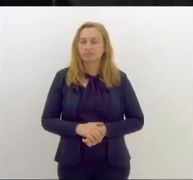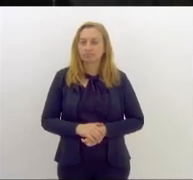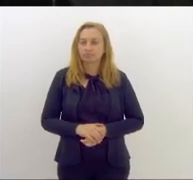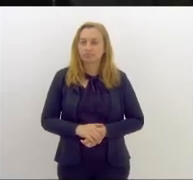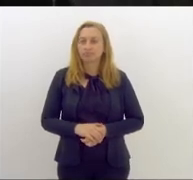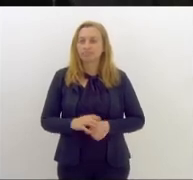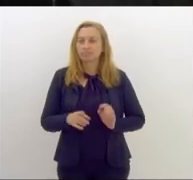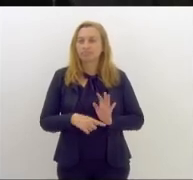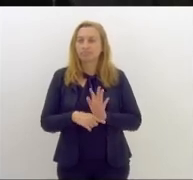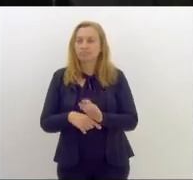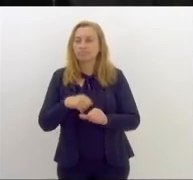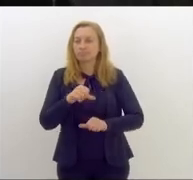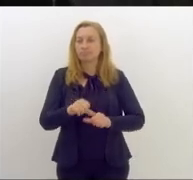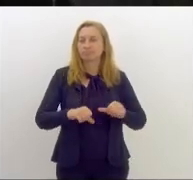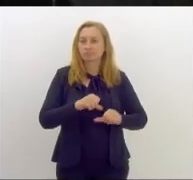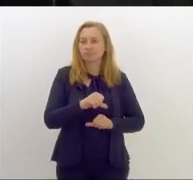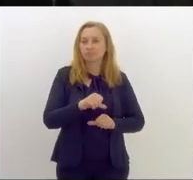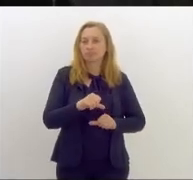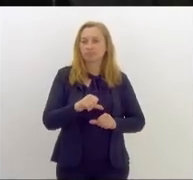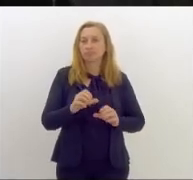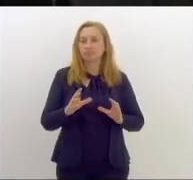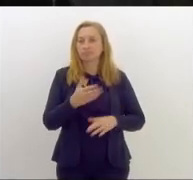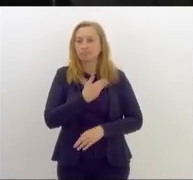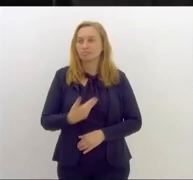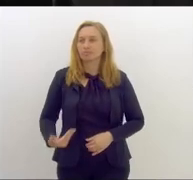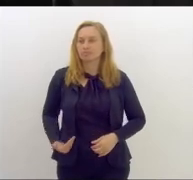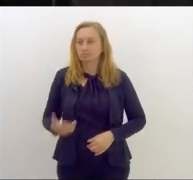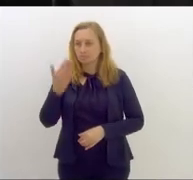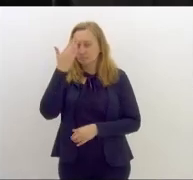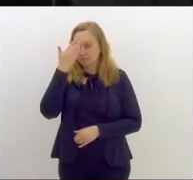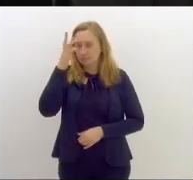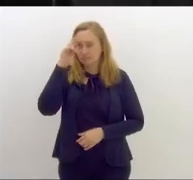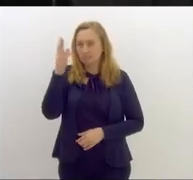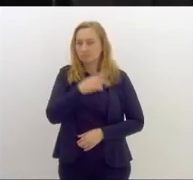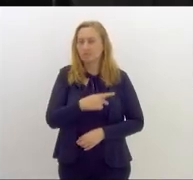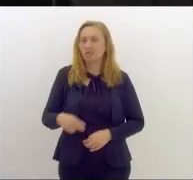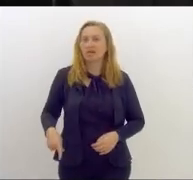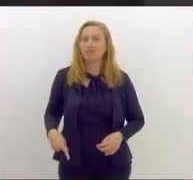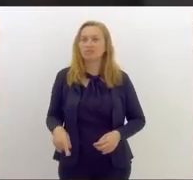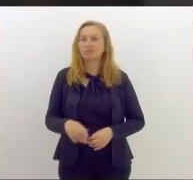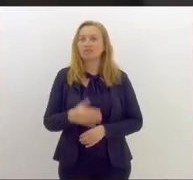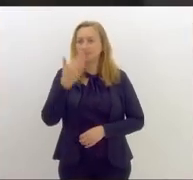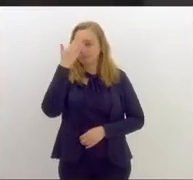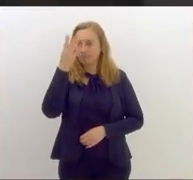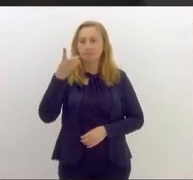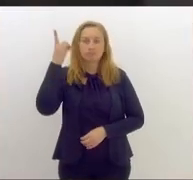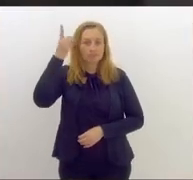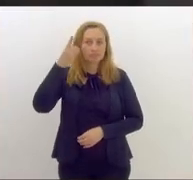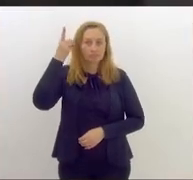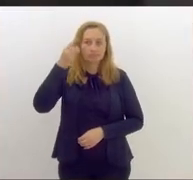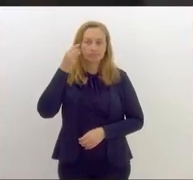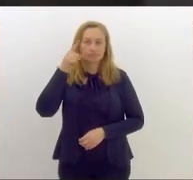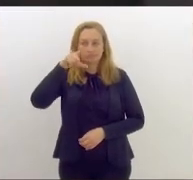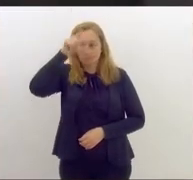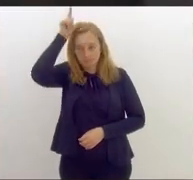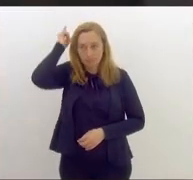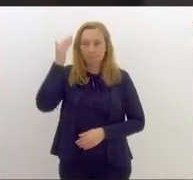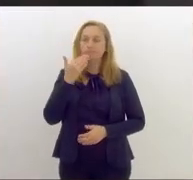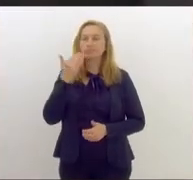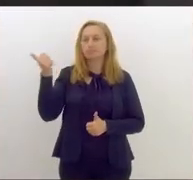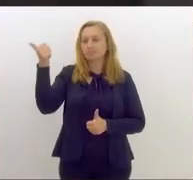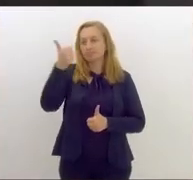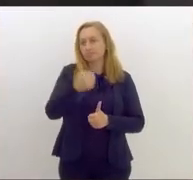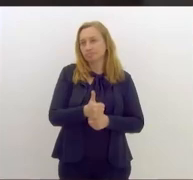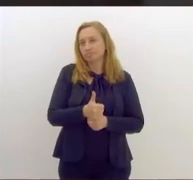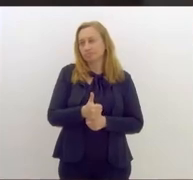ajudar a fazer essa transição de governo Muito obrigado Obrigado Deputado Luiz Paulo convido vossa excelência assumir a presença